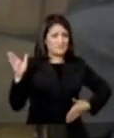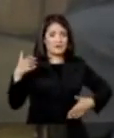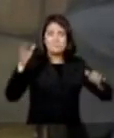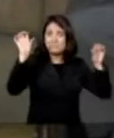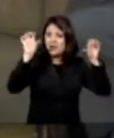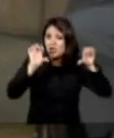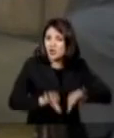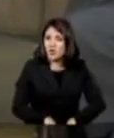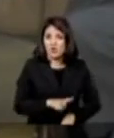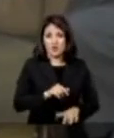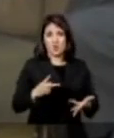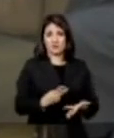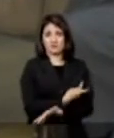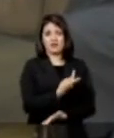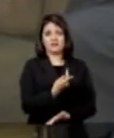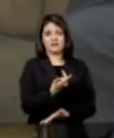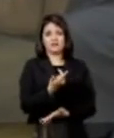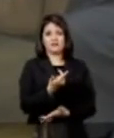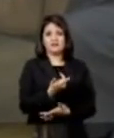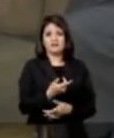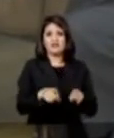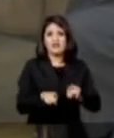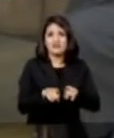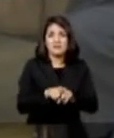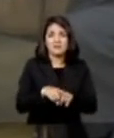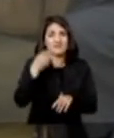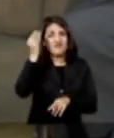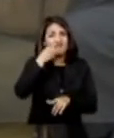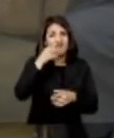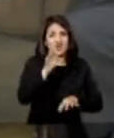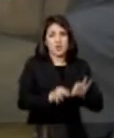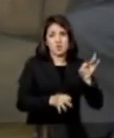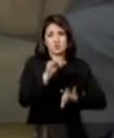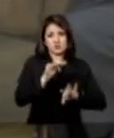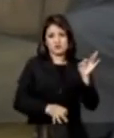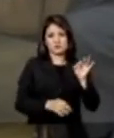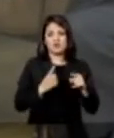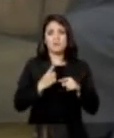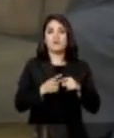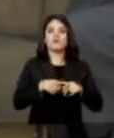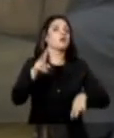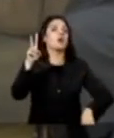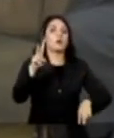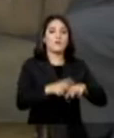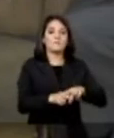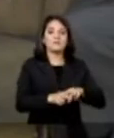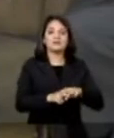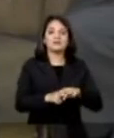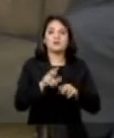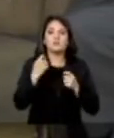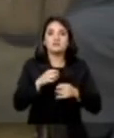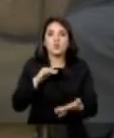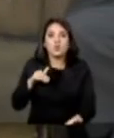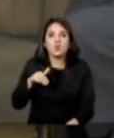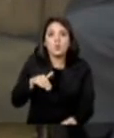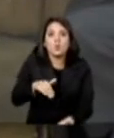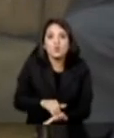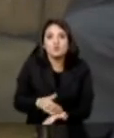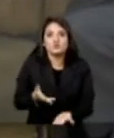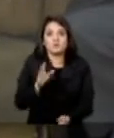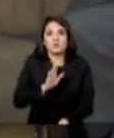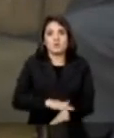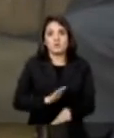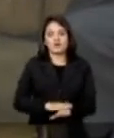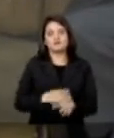da insegurança jurídica caótica, por ser a prisão a última rácio, deve ser